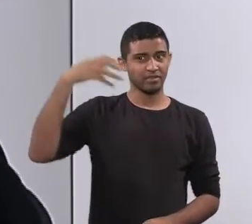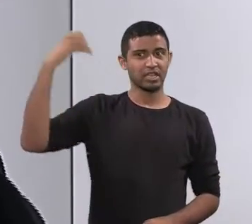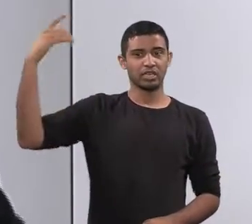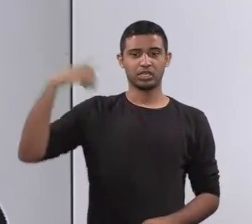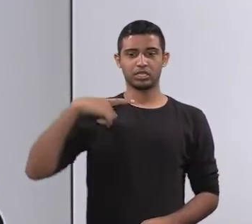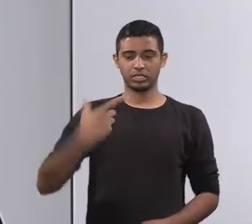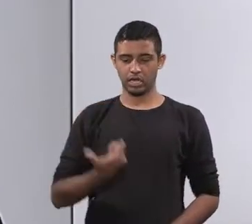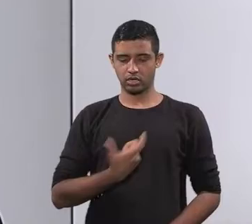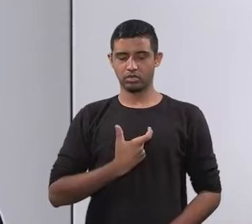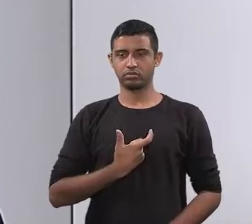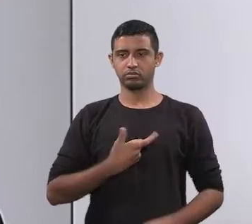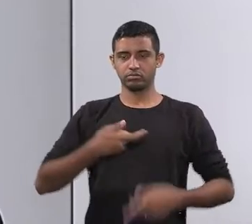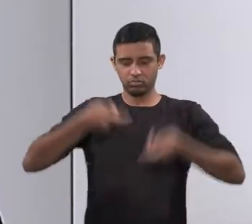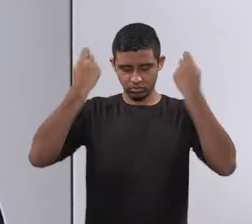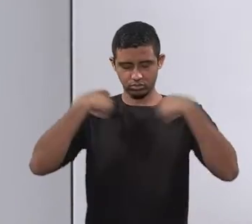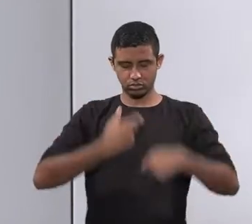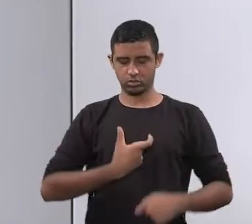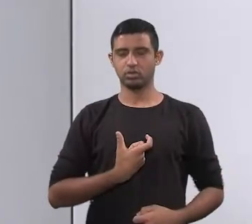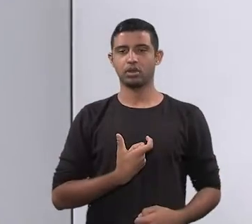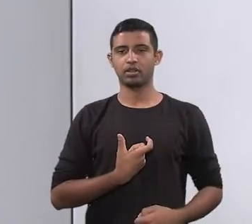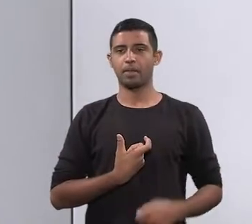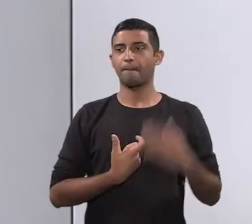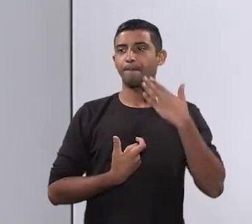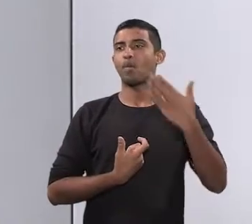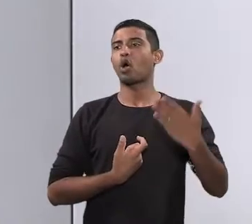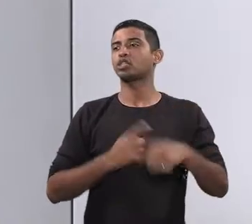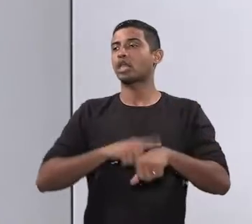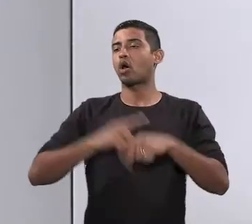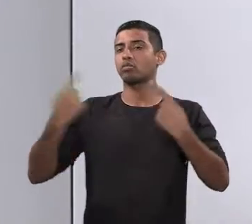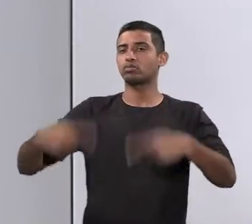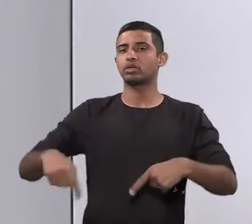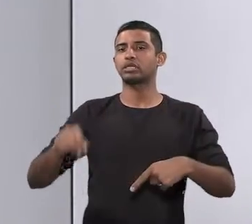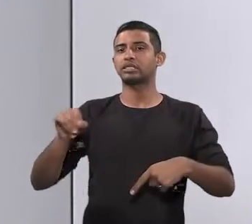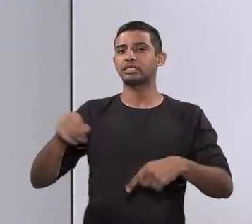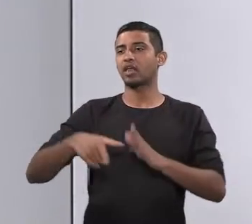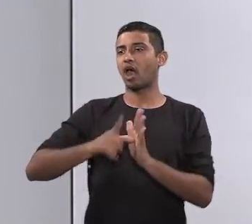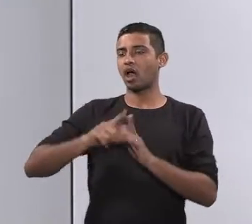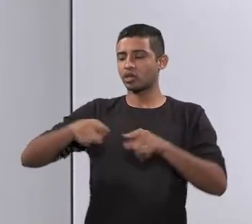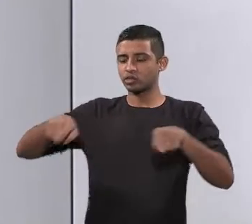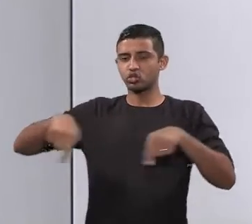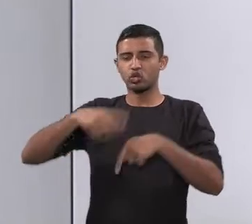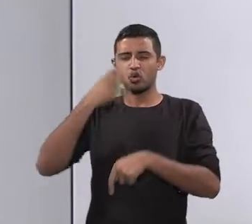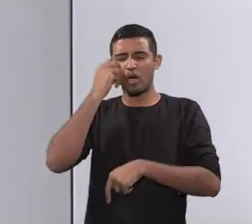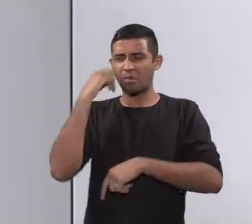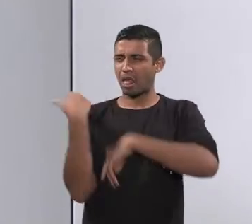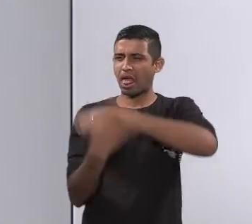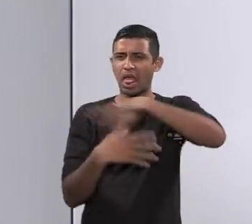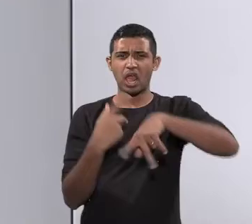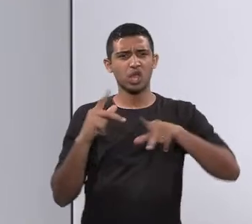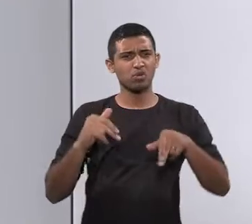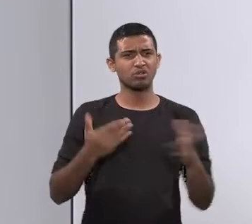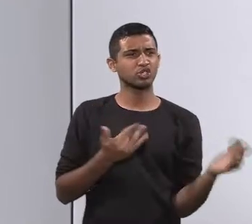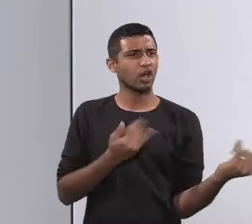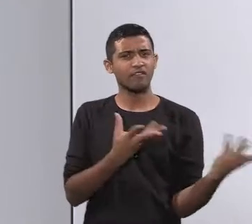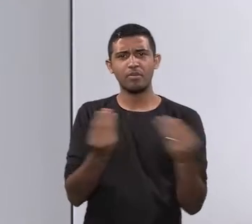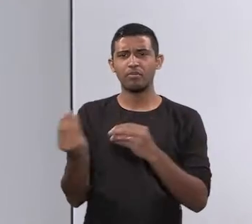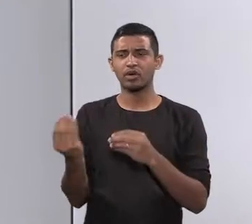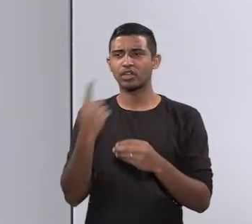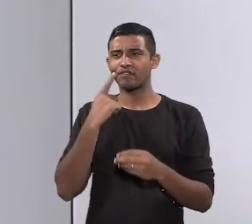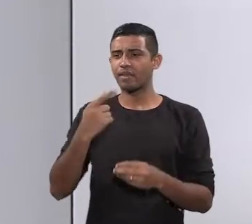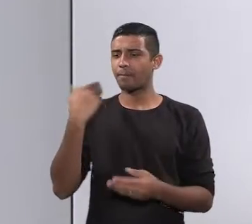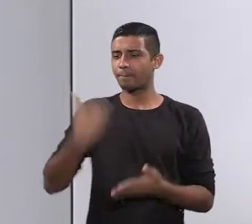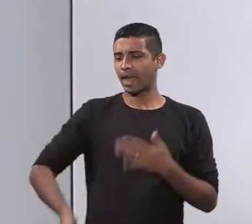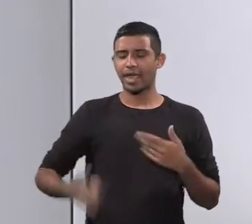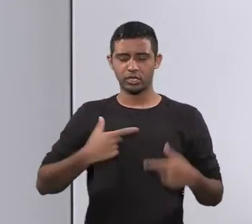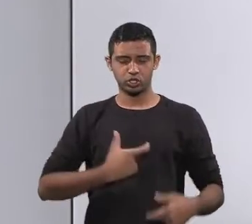tem o crachá que você precisa apresentar na hora do jogo. Se o quarto estiver bagunçado, como geralmente é quarto de adolescente, esse